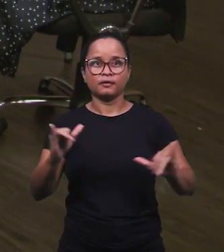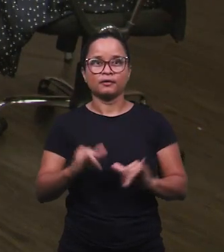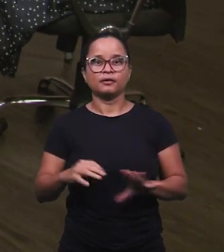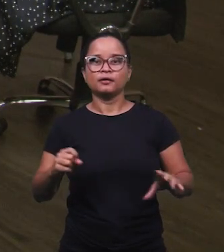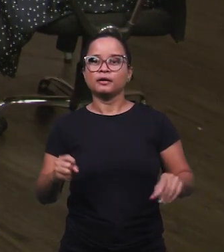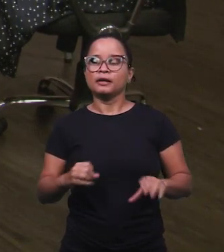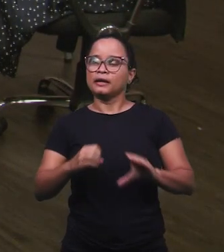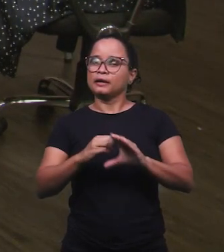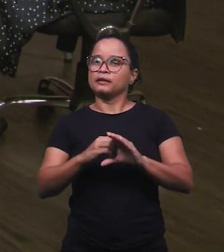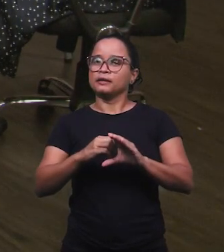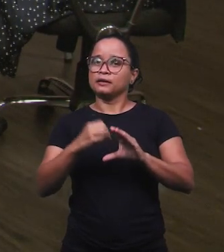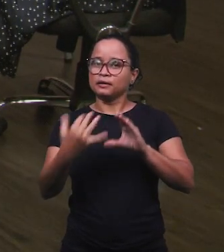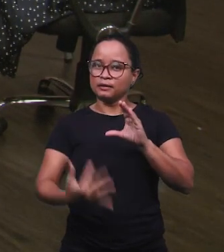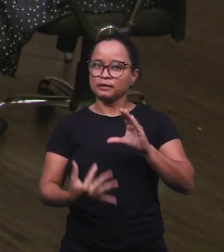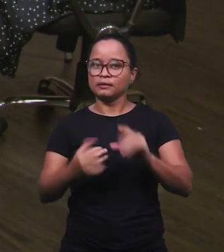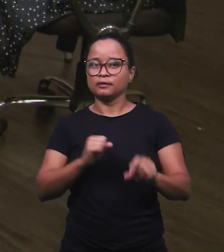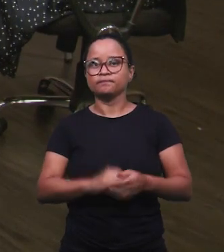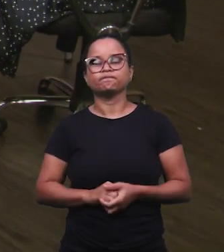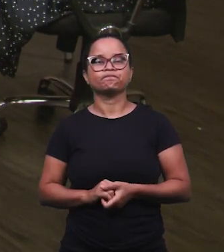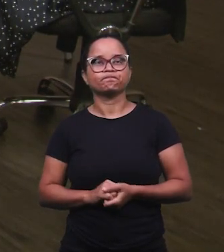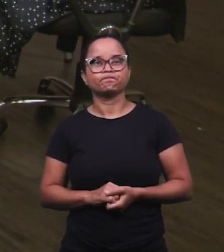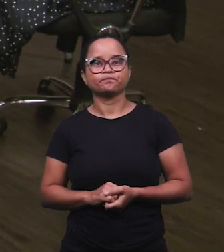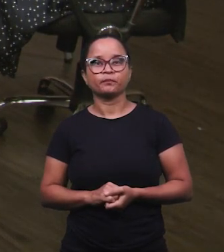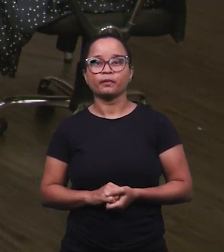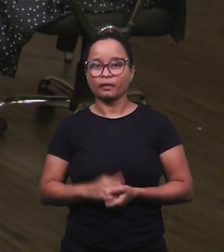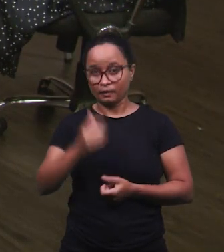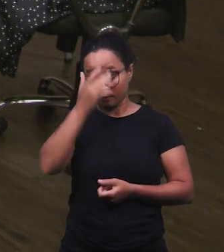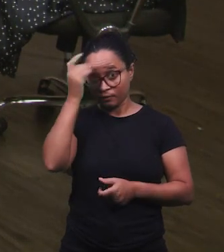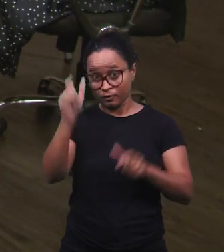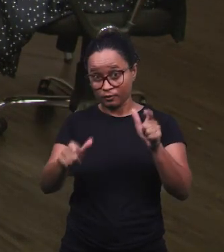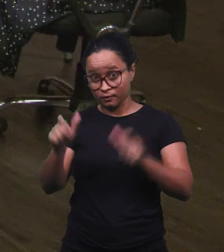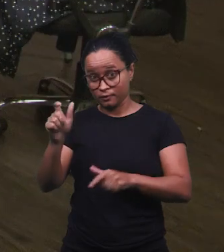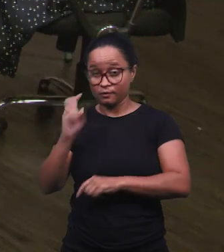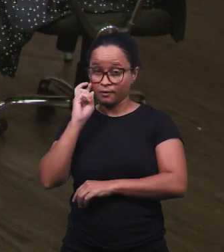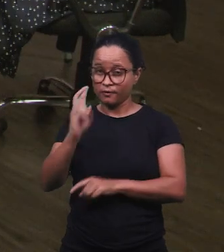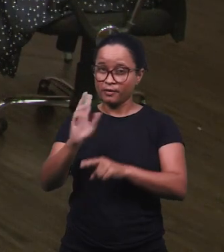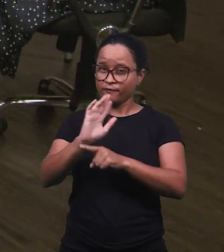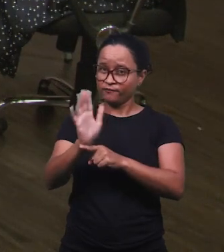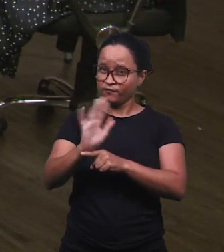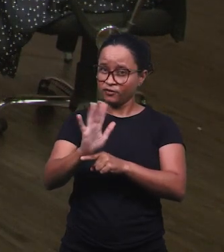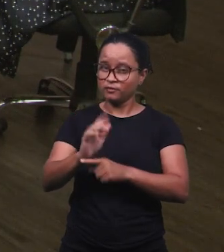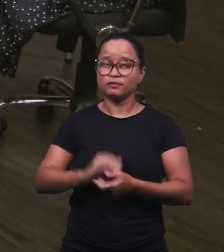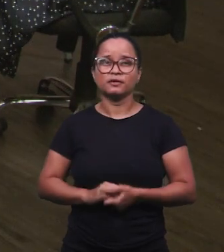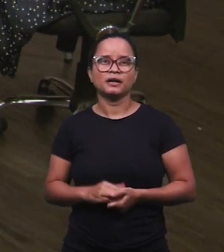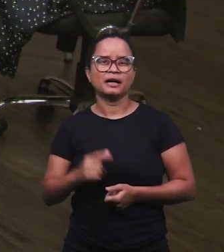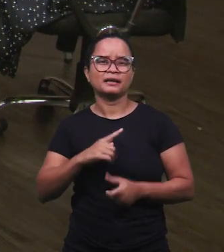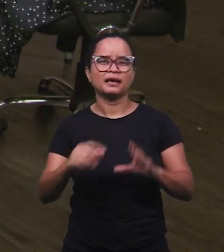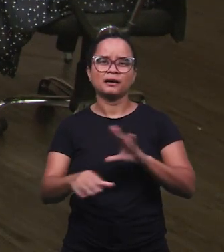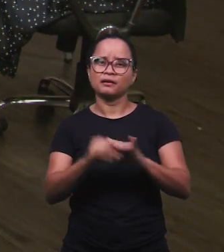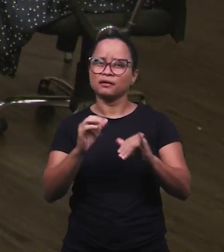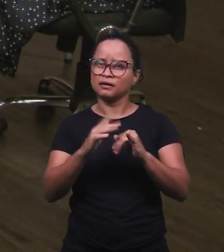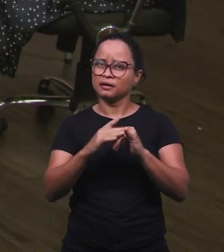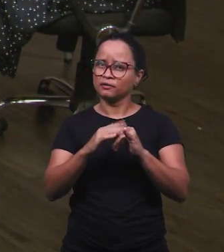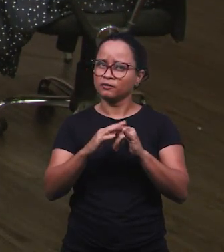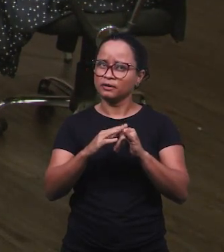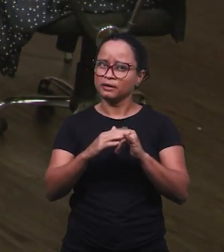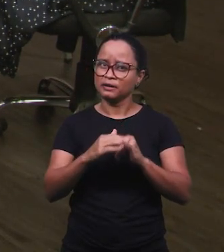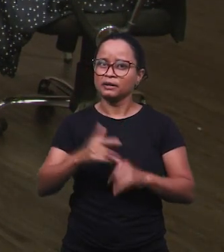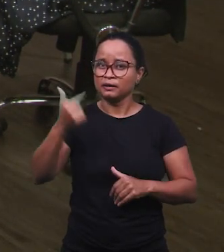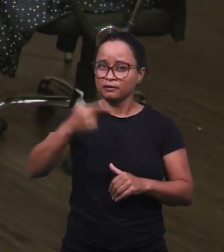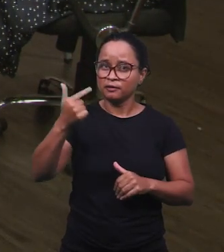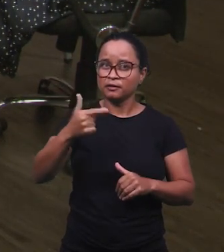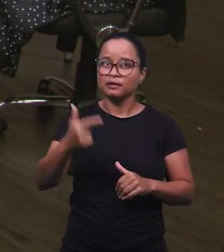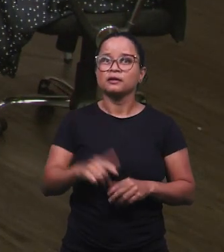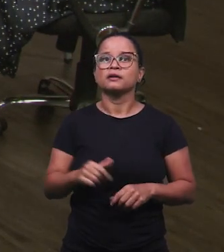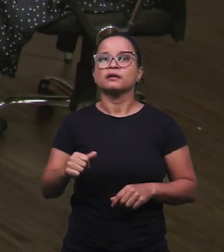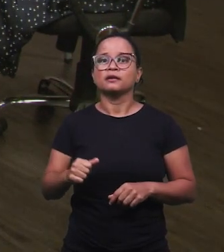num aspecto que as pessoas nem sempre assistem vídeos. Nós temos hoje o YouTube, que é a segunda maior rede de busca do mundo,